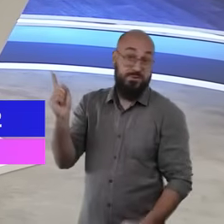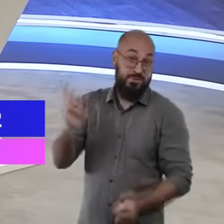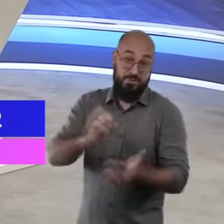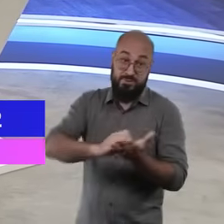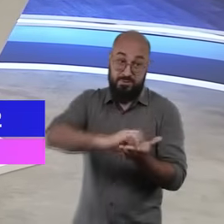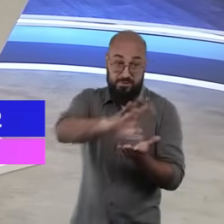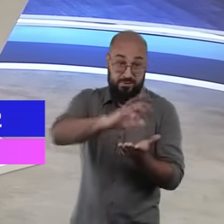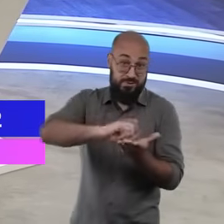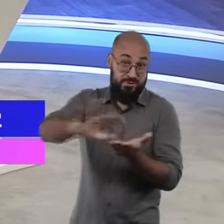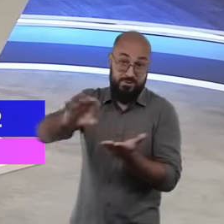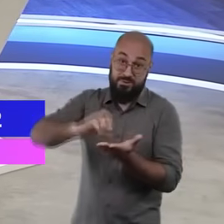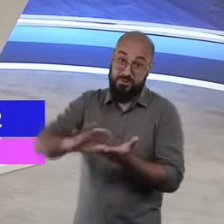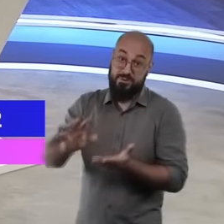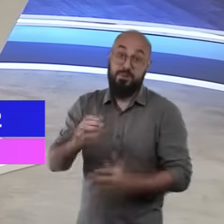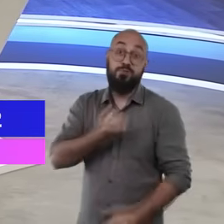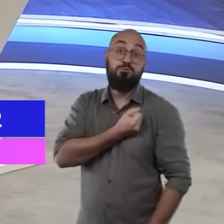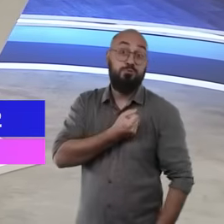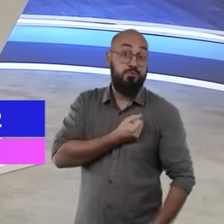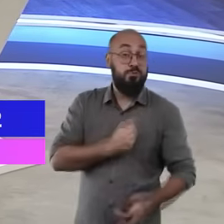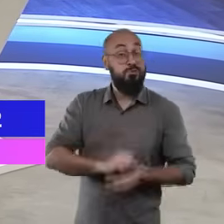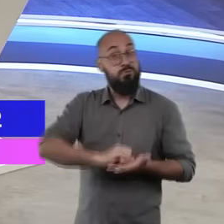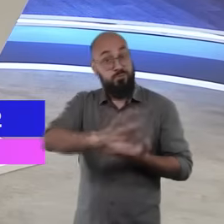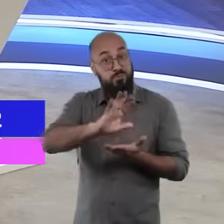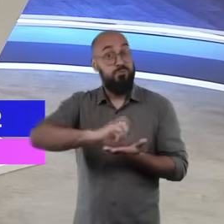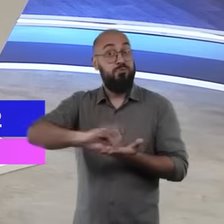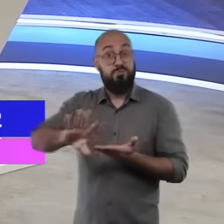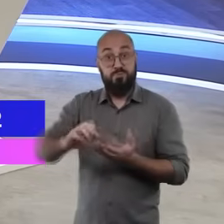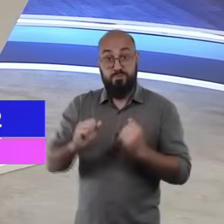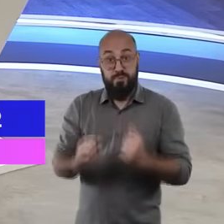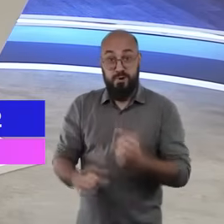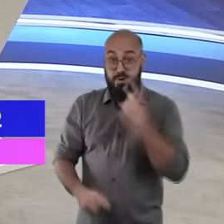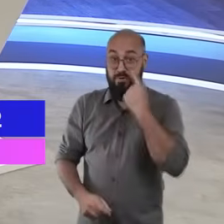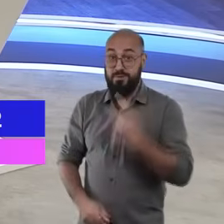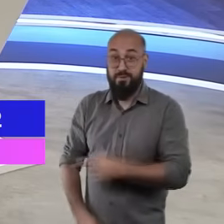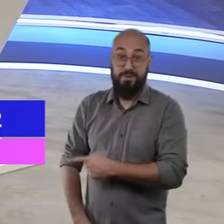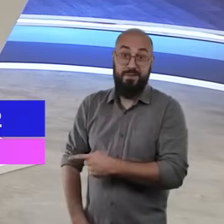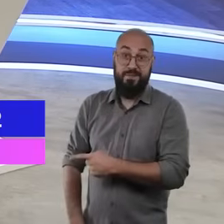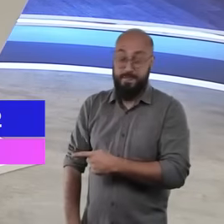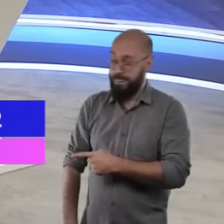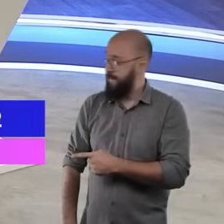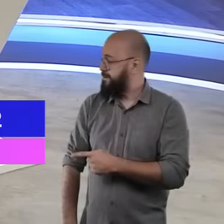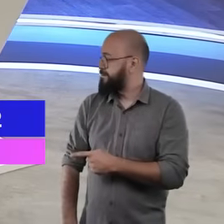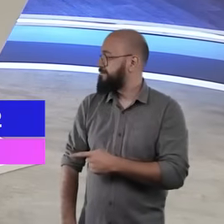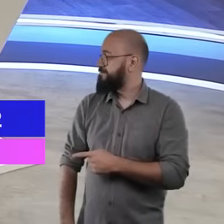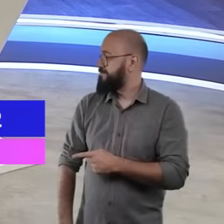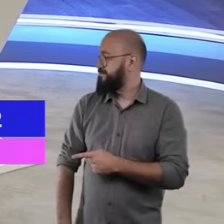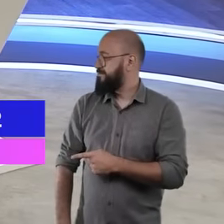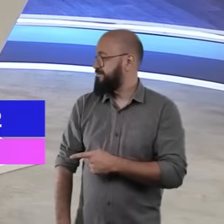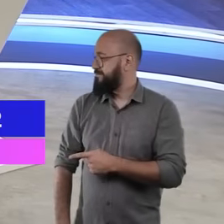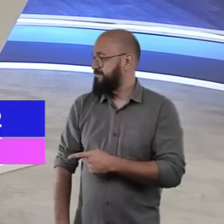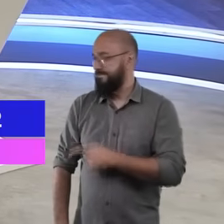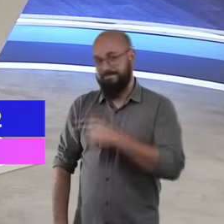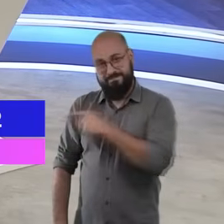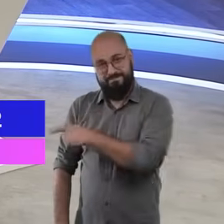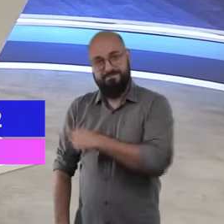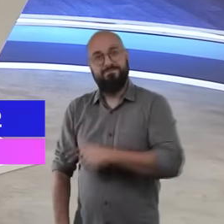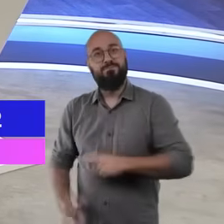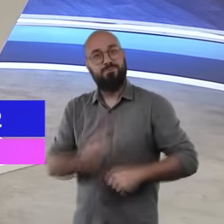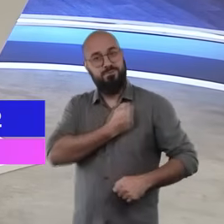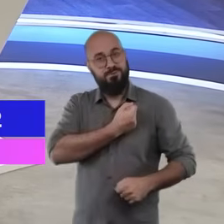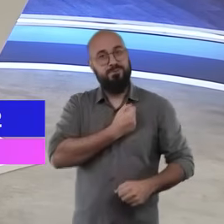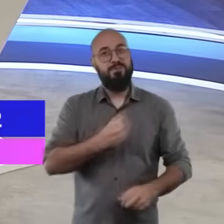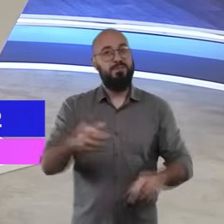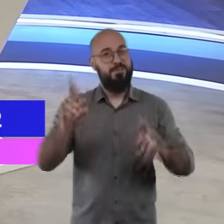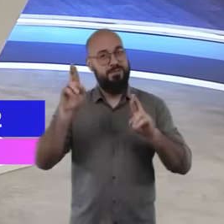outras pessoas que gostariam de estudar a Bíblia. Então, 12 98200 0062 é o número da